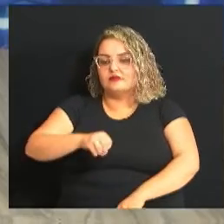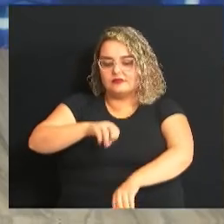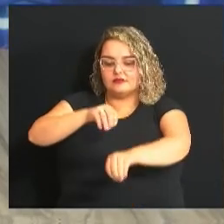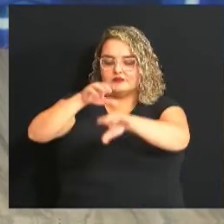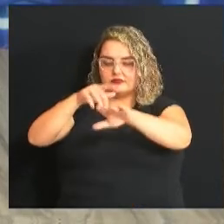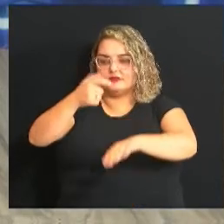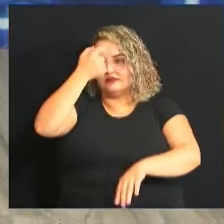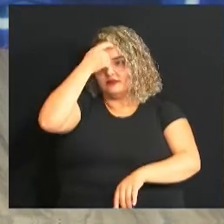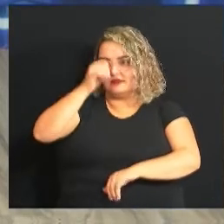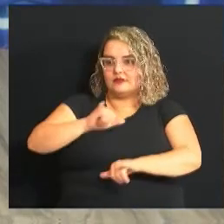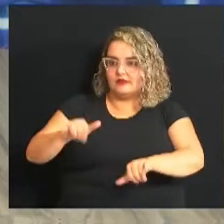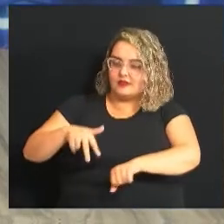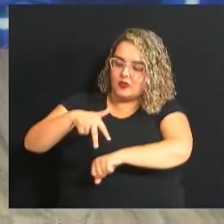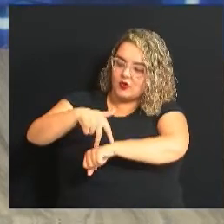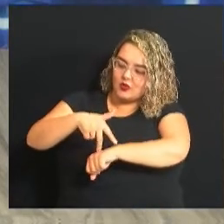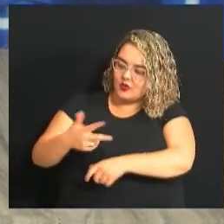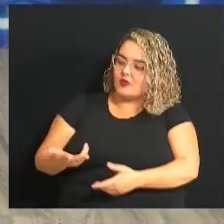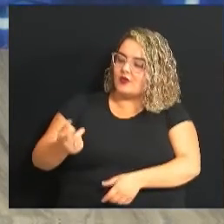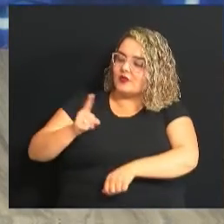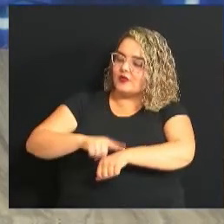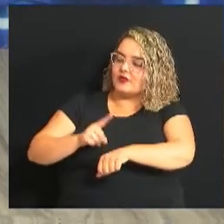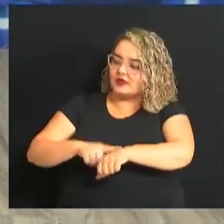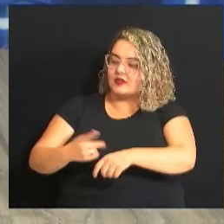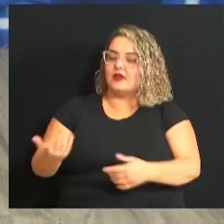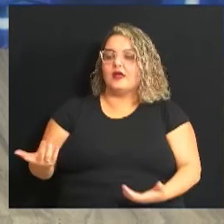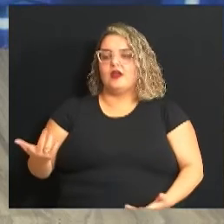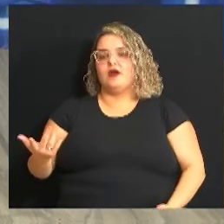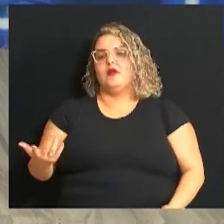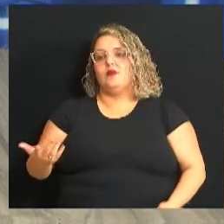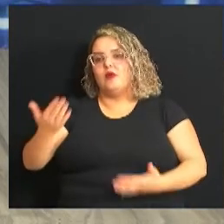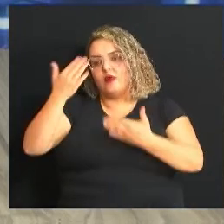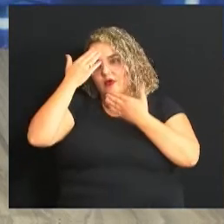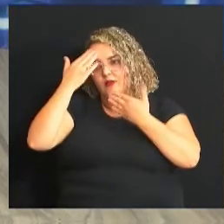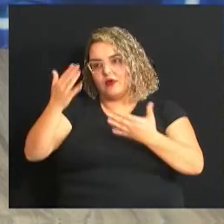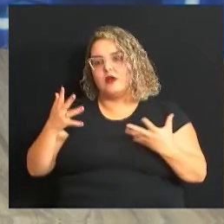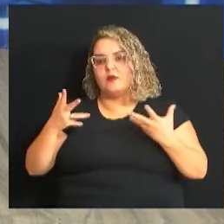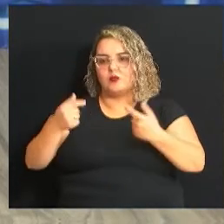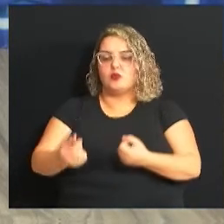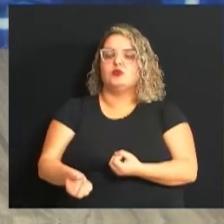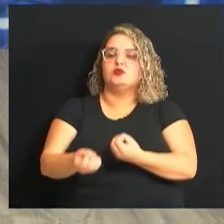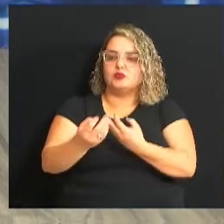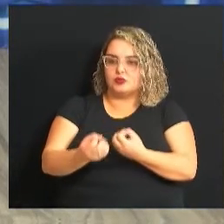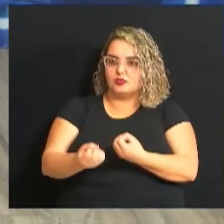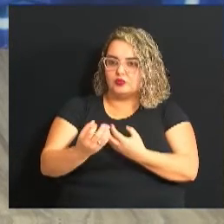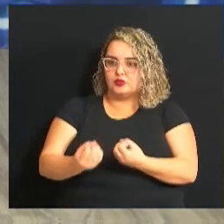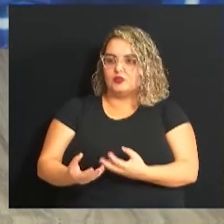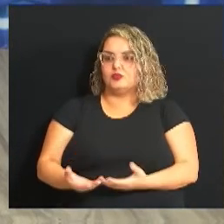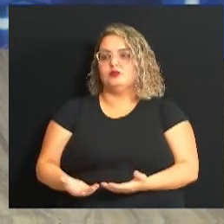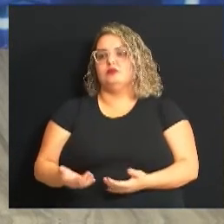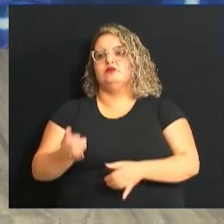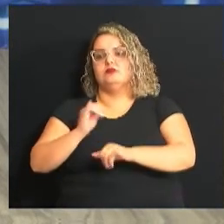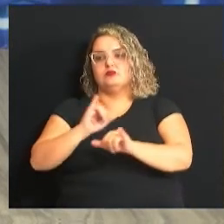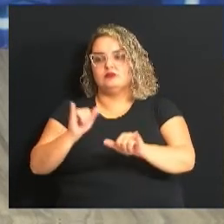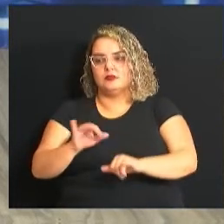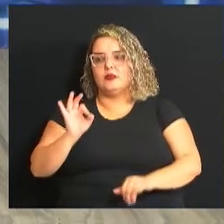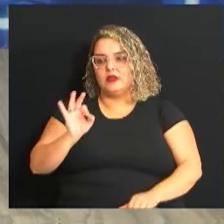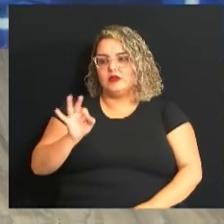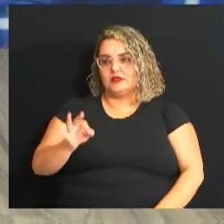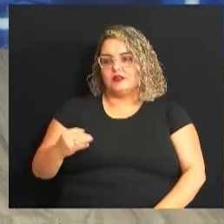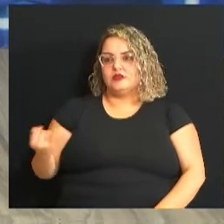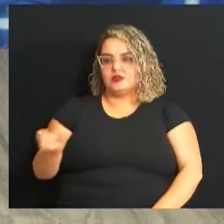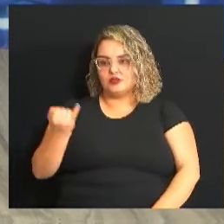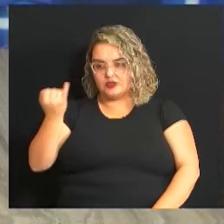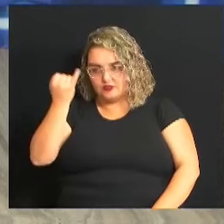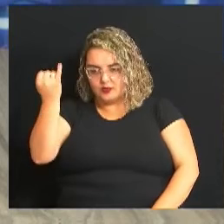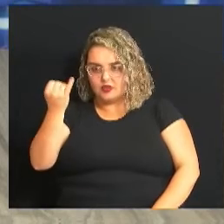pela disponibilidade do seu tempo. Obrigado por todas as informações que você passou. Tenho certeza que de grande valia para